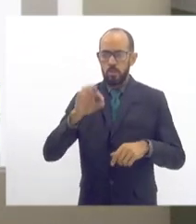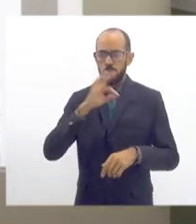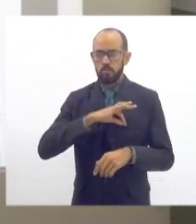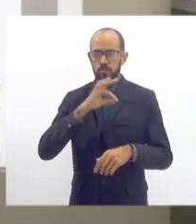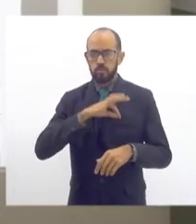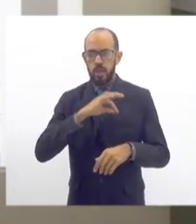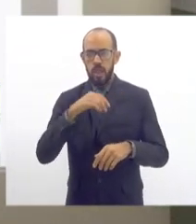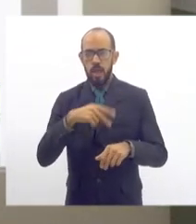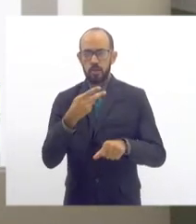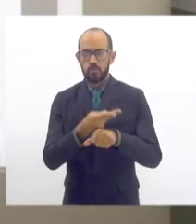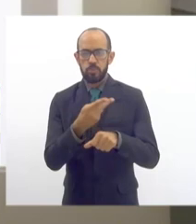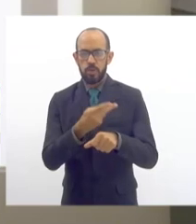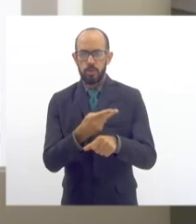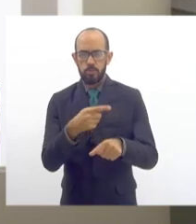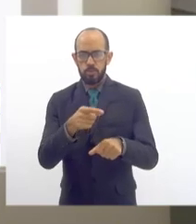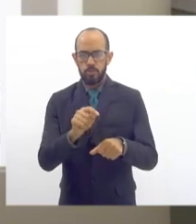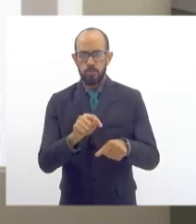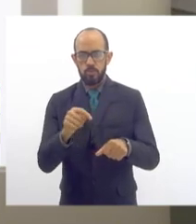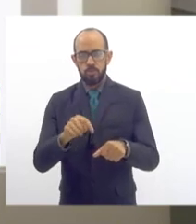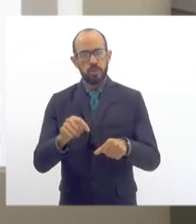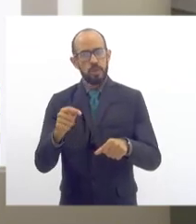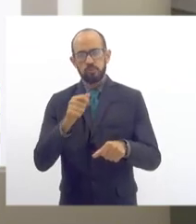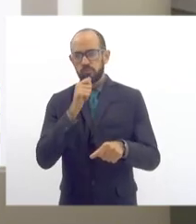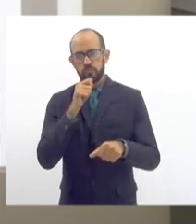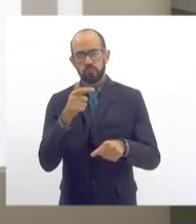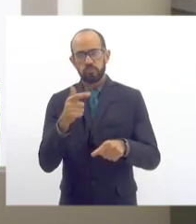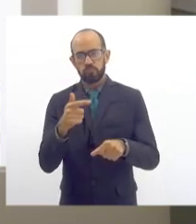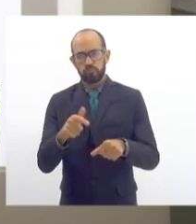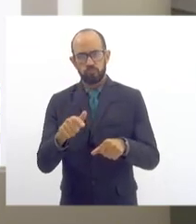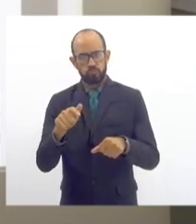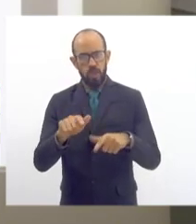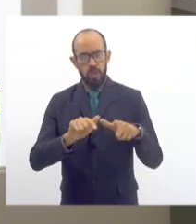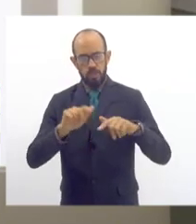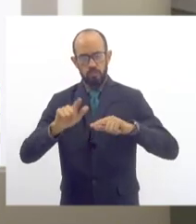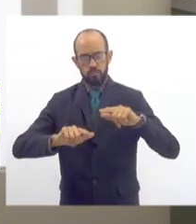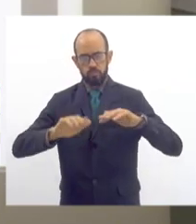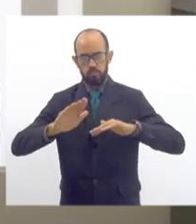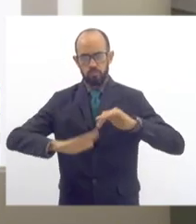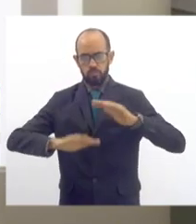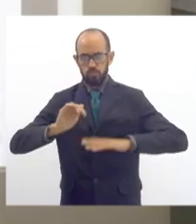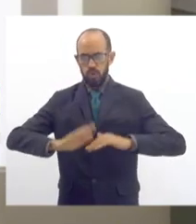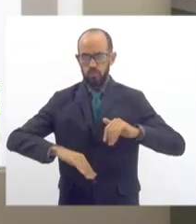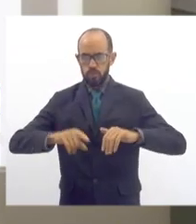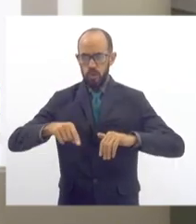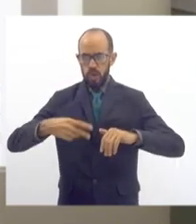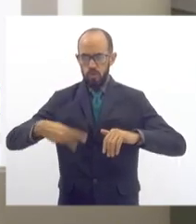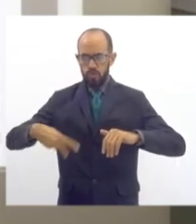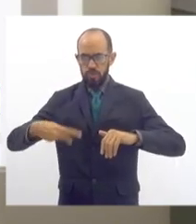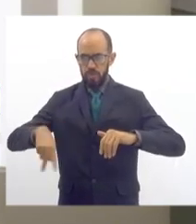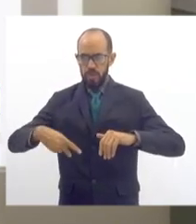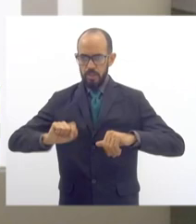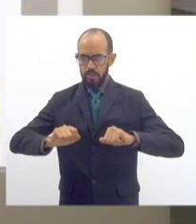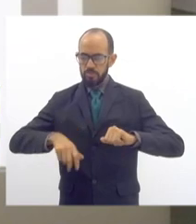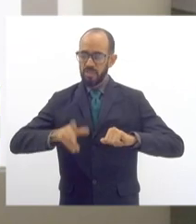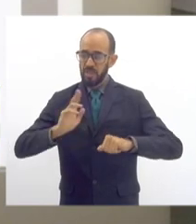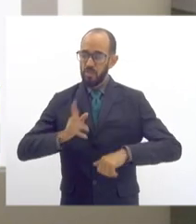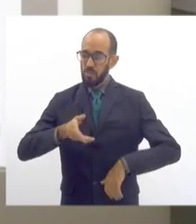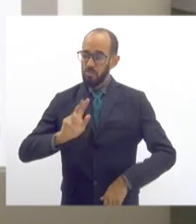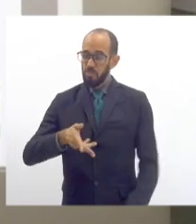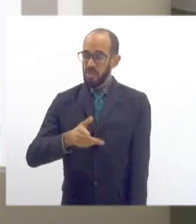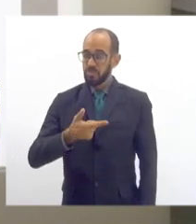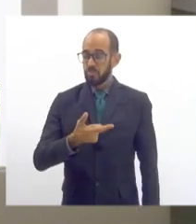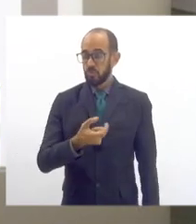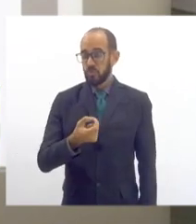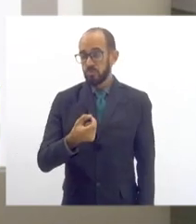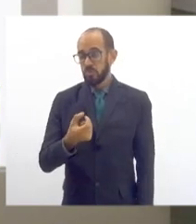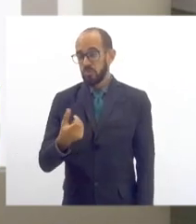não estão nos planos, nas atribuições dos servidores. Ela é o mesmo valor desde 2006. A gente está pedindo